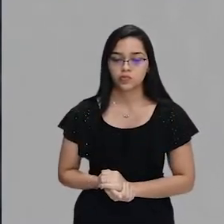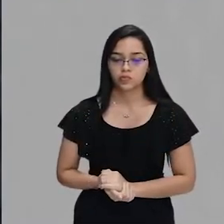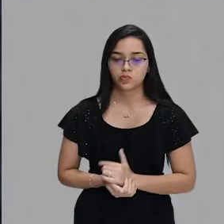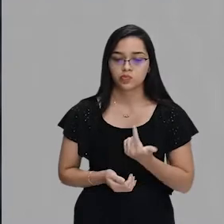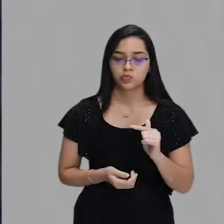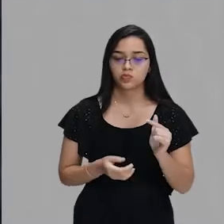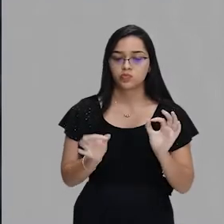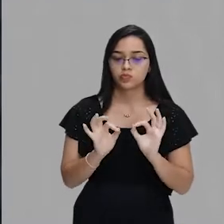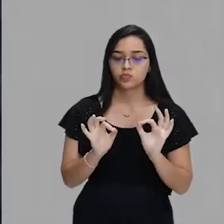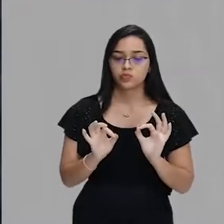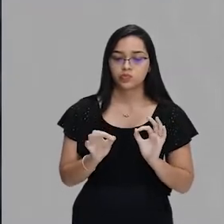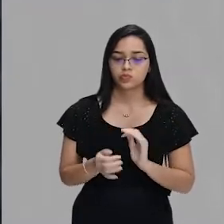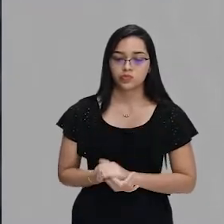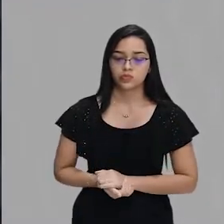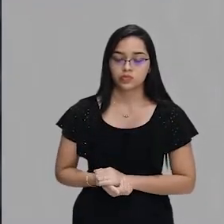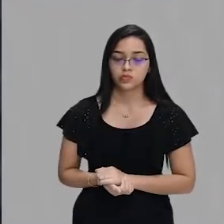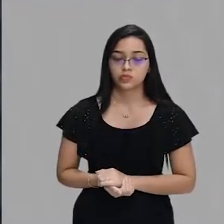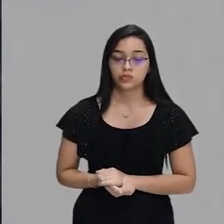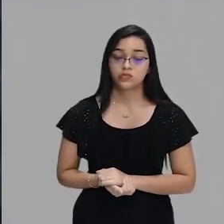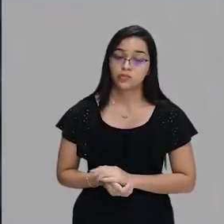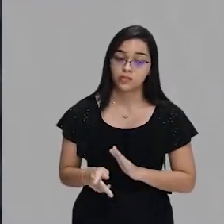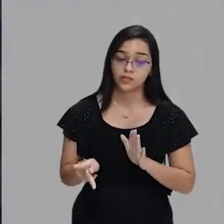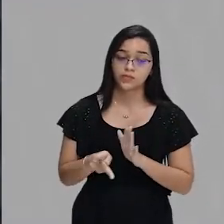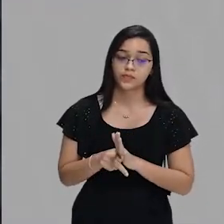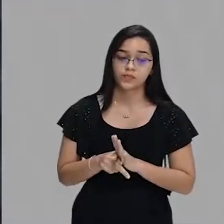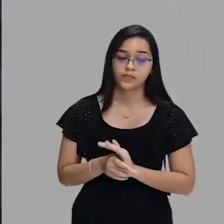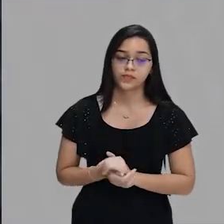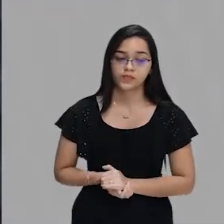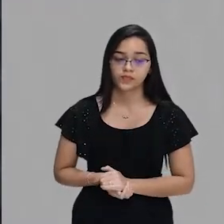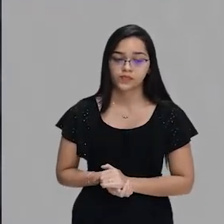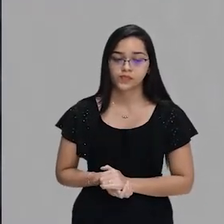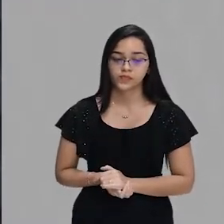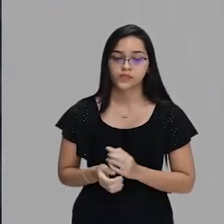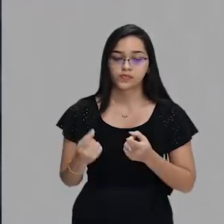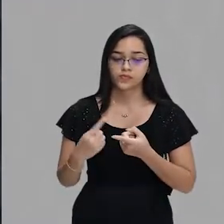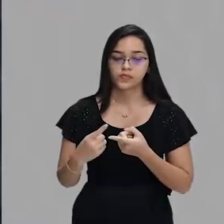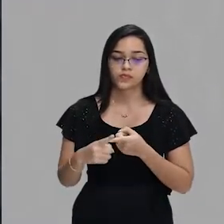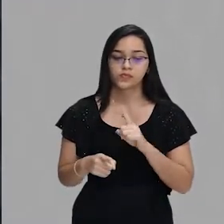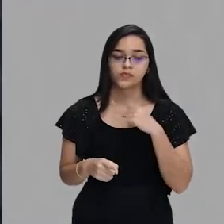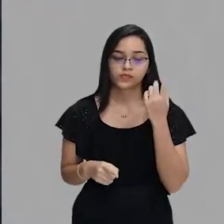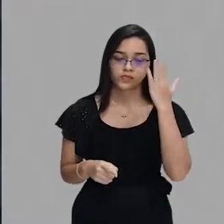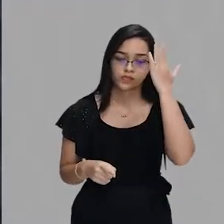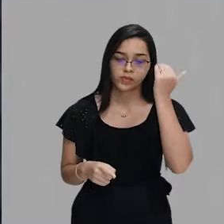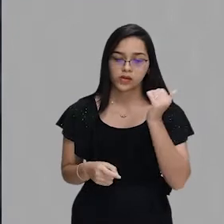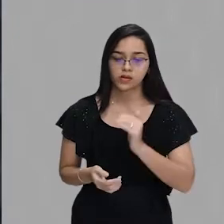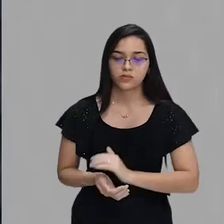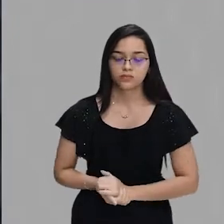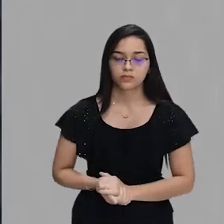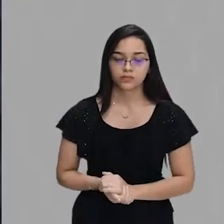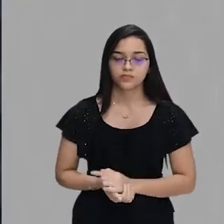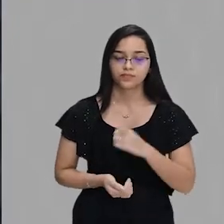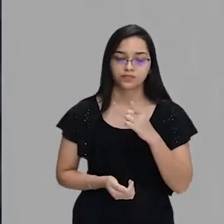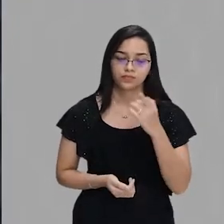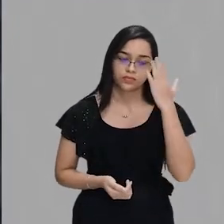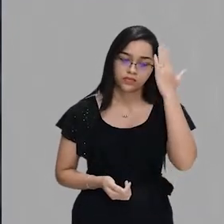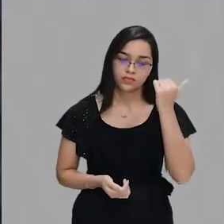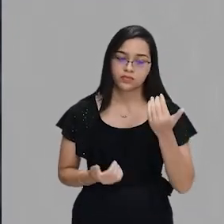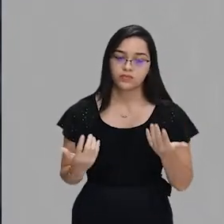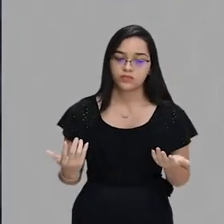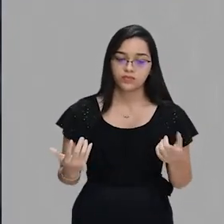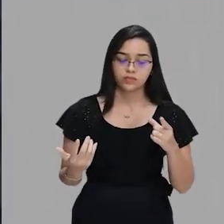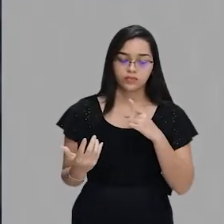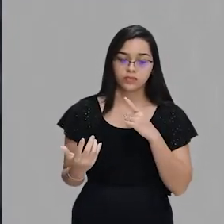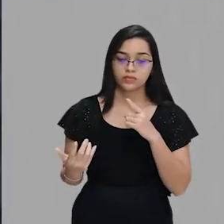nenhum cálculo. São questões conceituais, né? Importantes, que a gente saiba o conceito das coisas. Então, basta você saber,